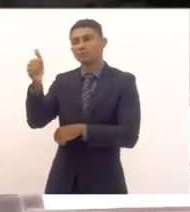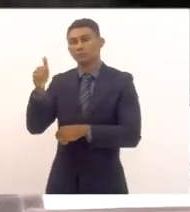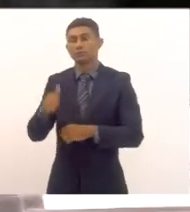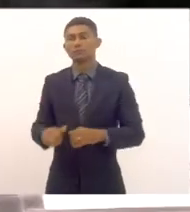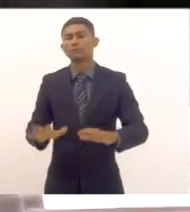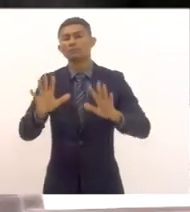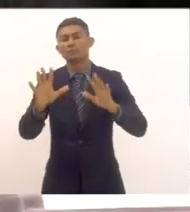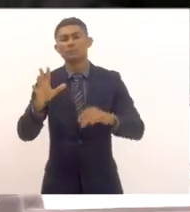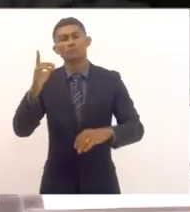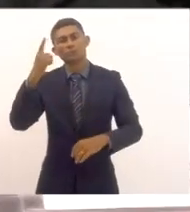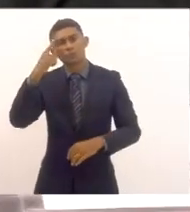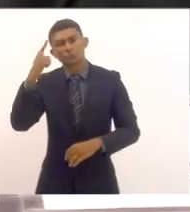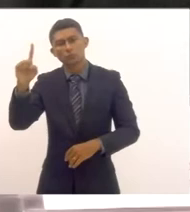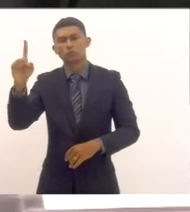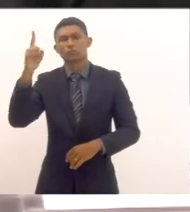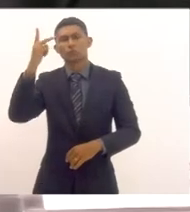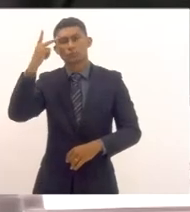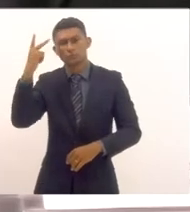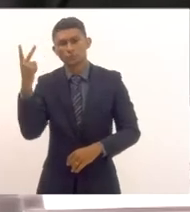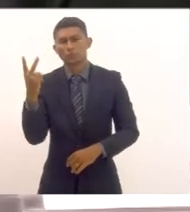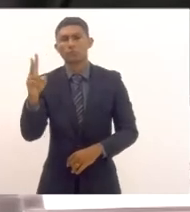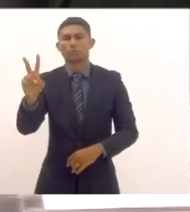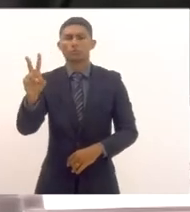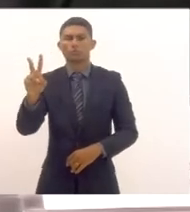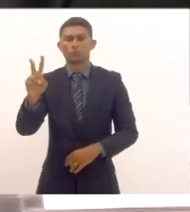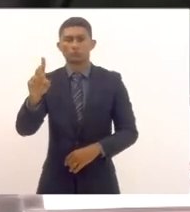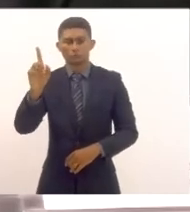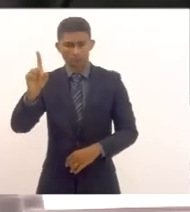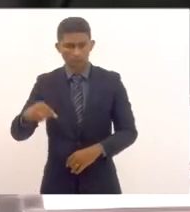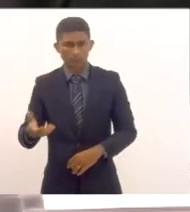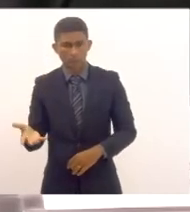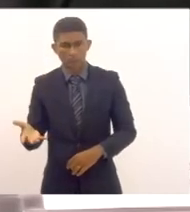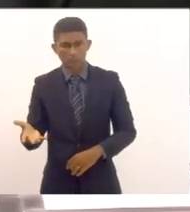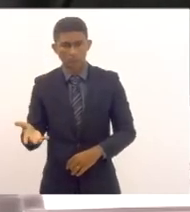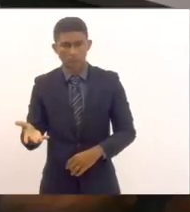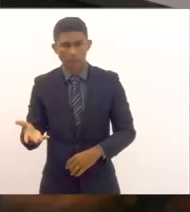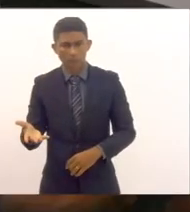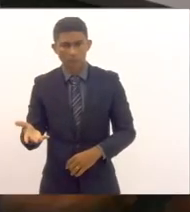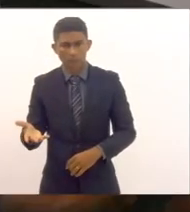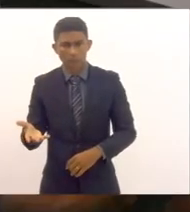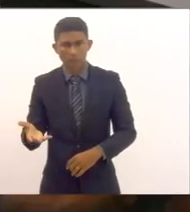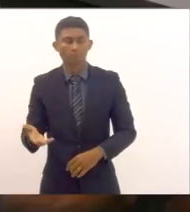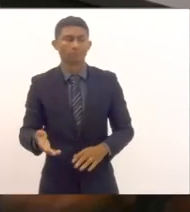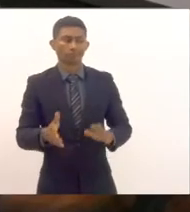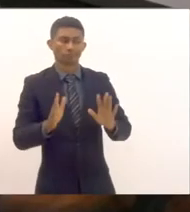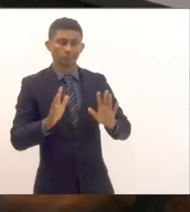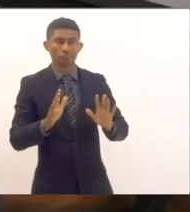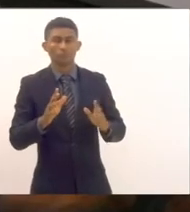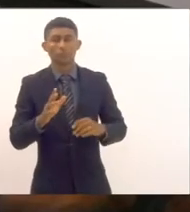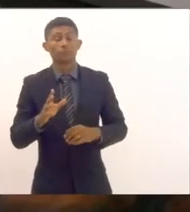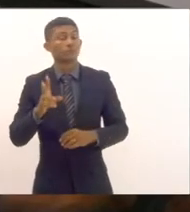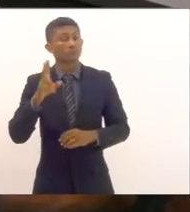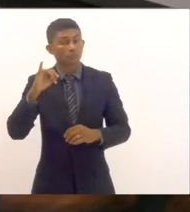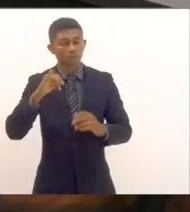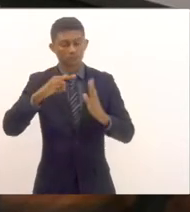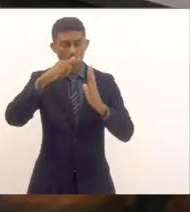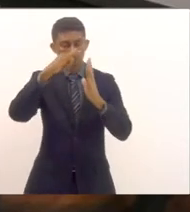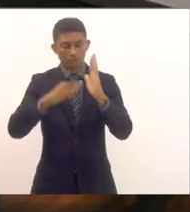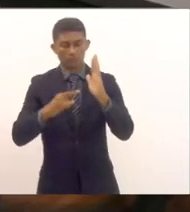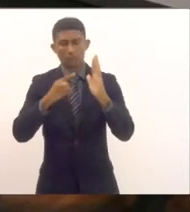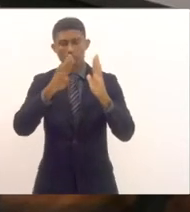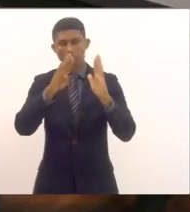dois três dias de após o apresentação da mesmo mesmo se o registro de ocorrência